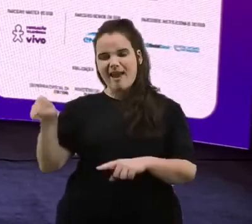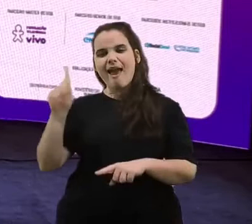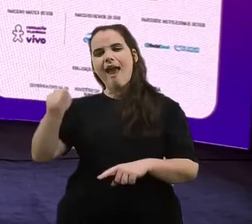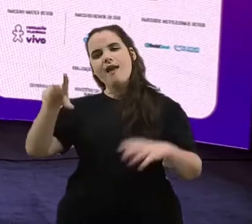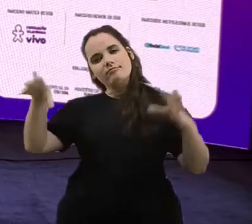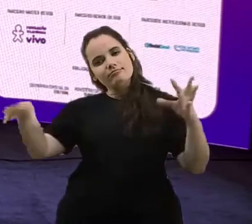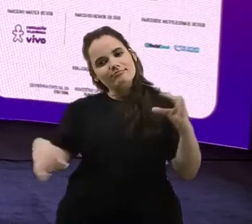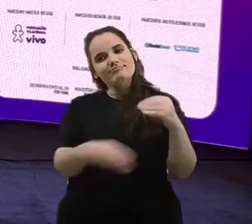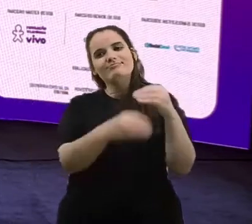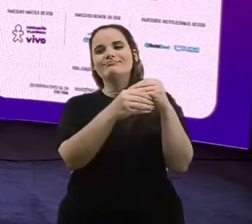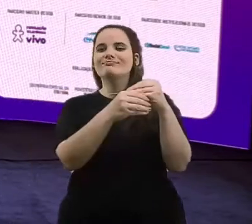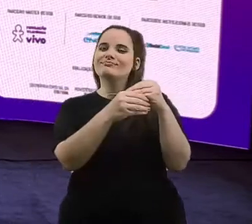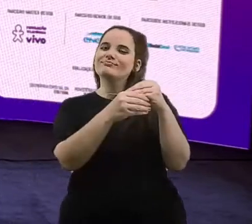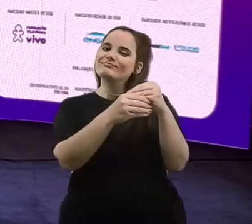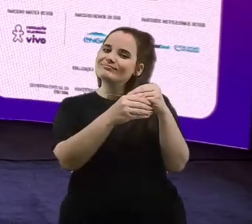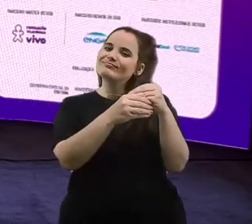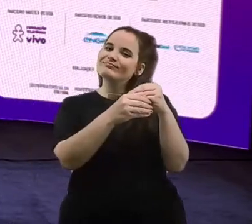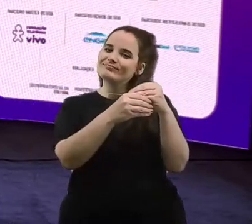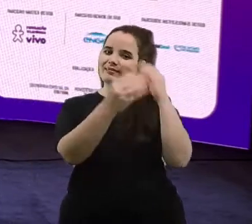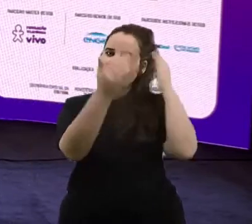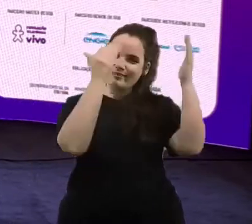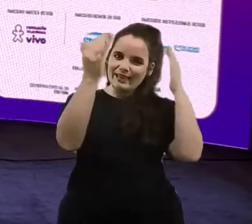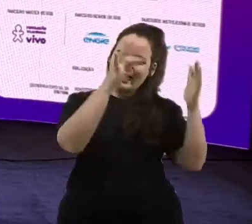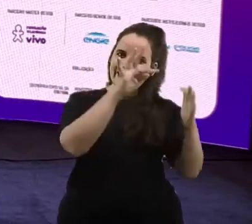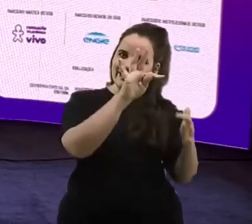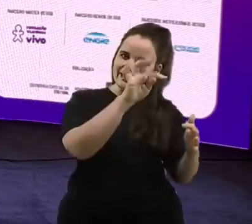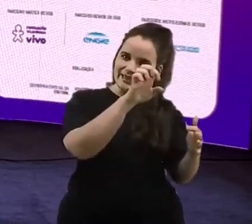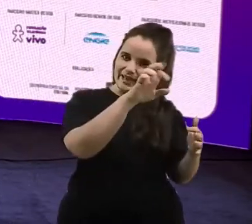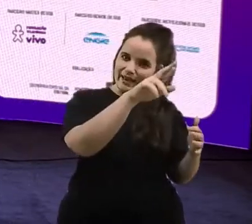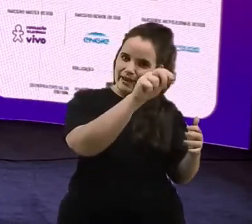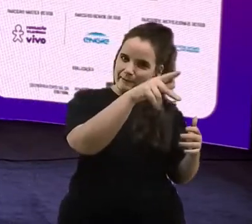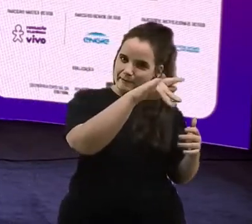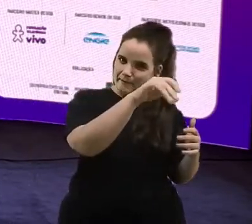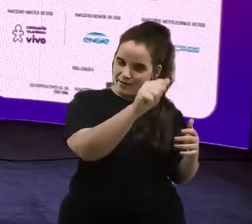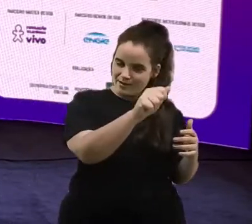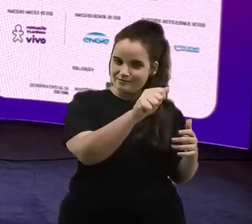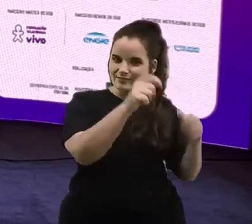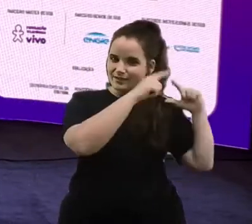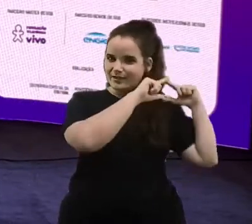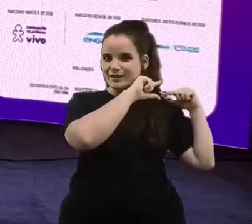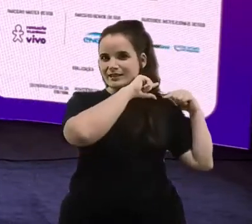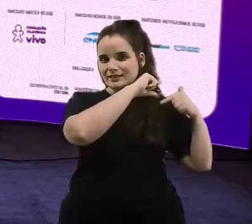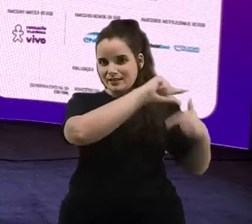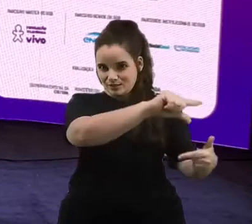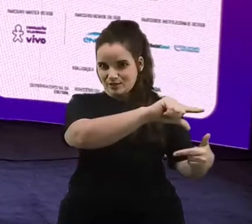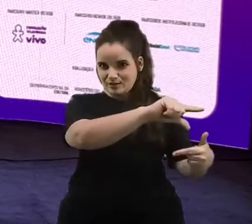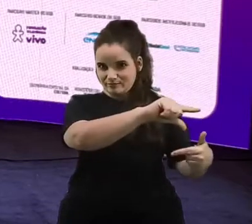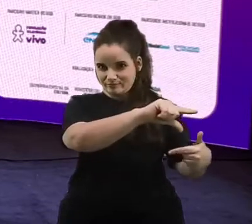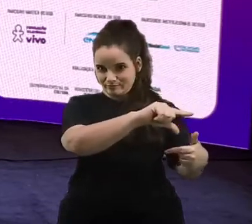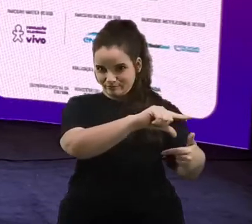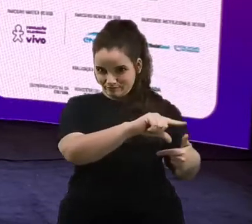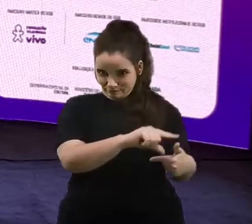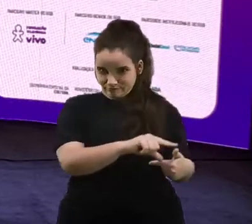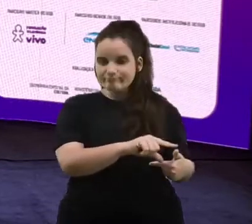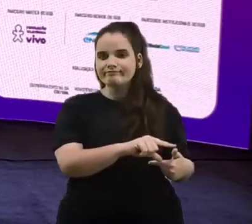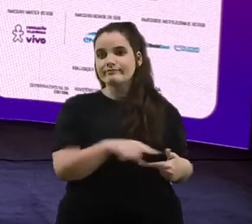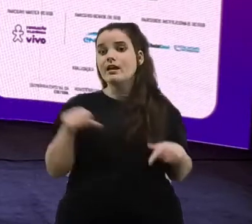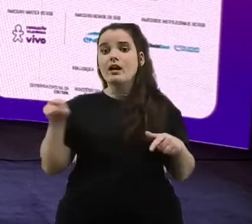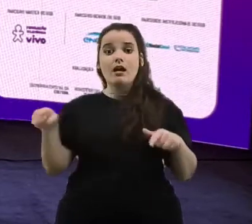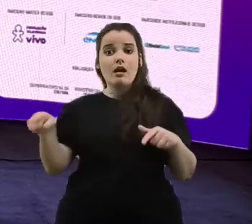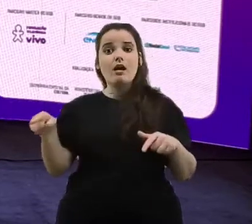terapia tradicional e que está disponível a qualquer momento, super fácil de ser